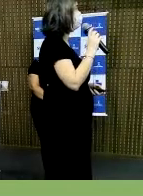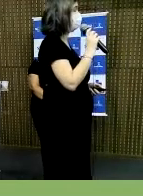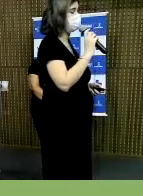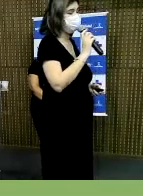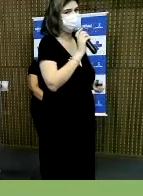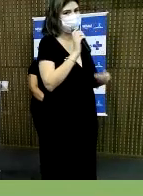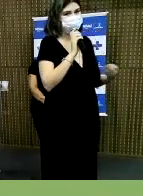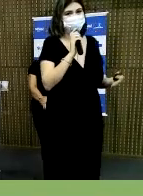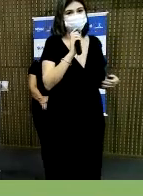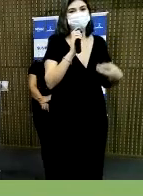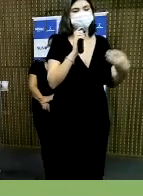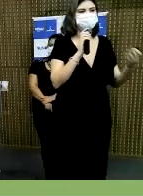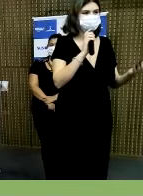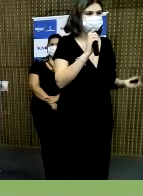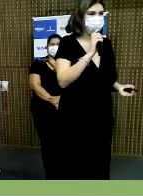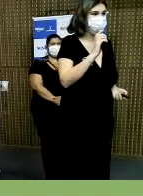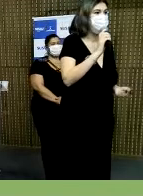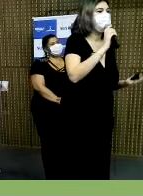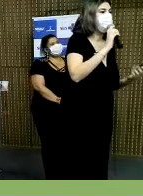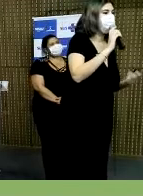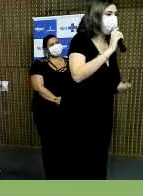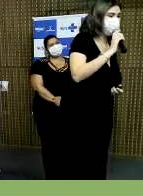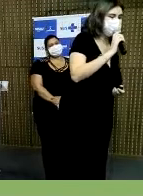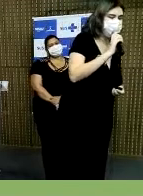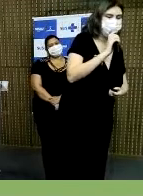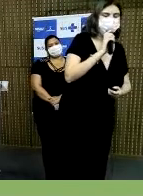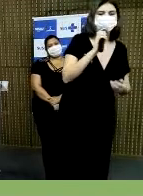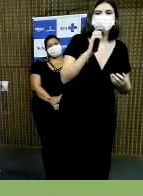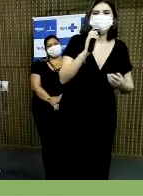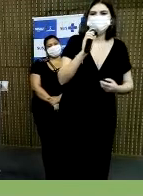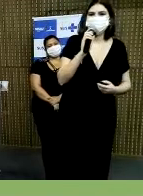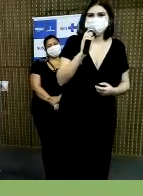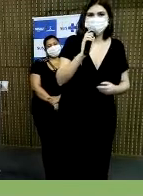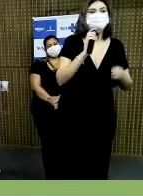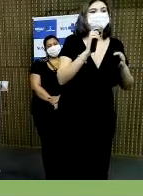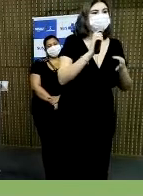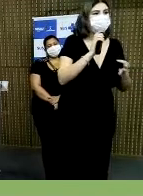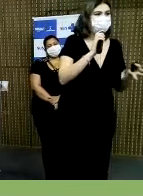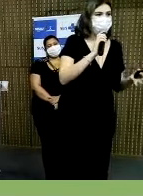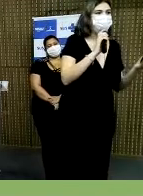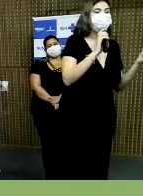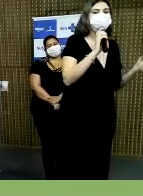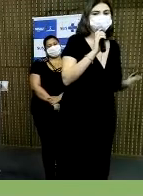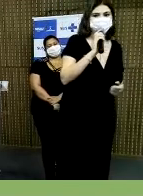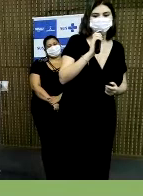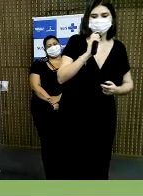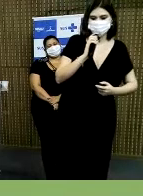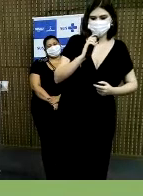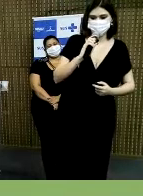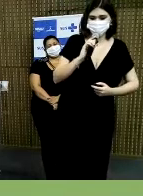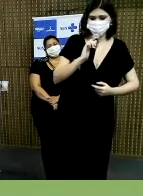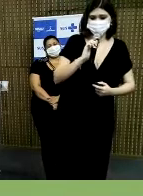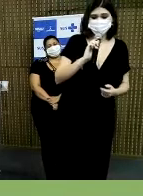Realização de teste rápido de HIV e números positivos. Quanto para HIV, quanto para hepatite C, não houve nem em 2020,